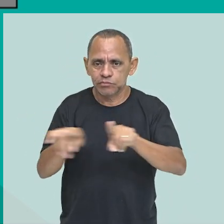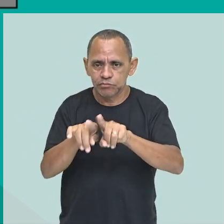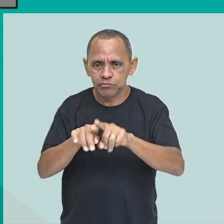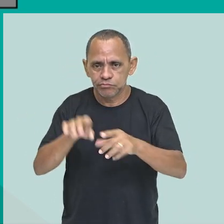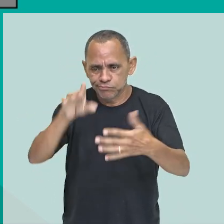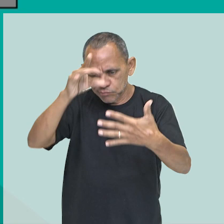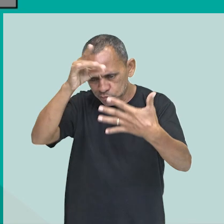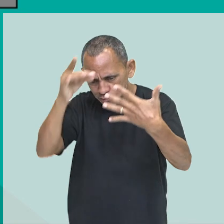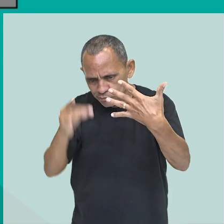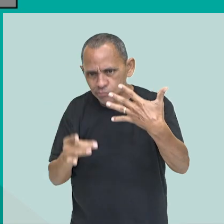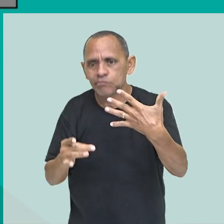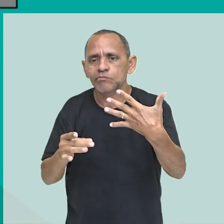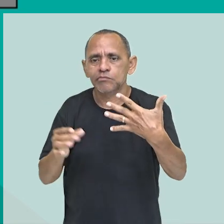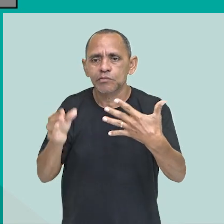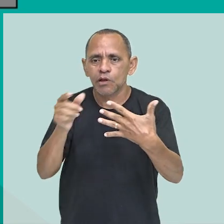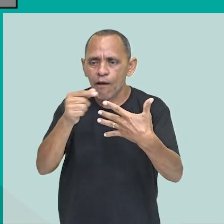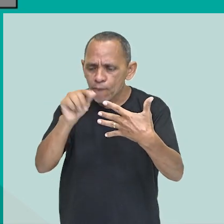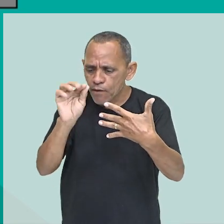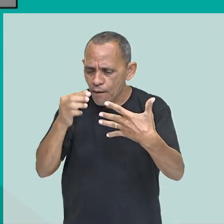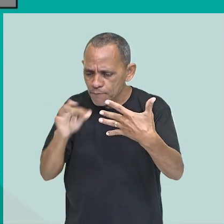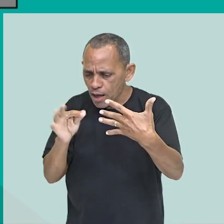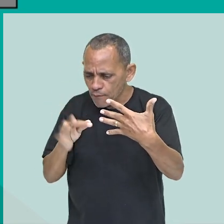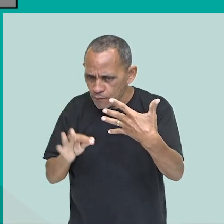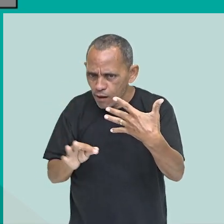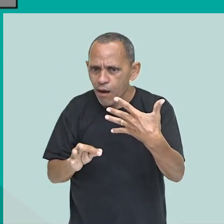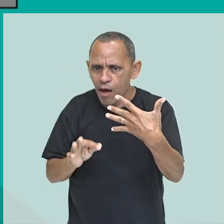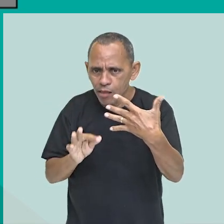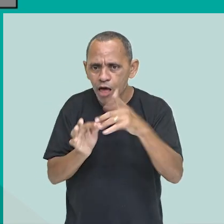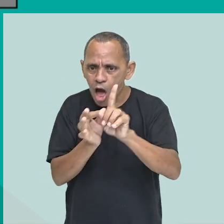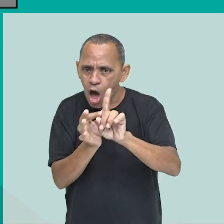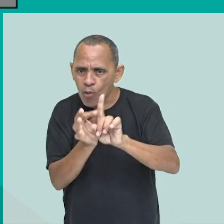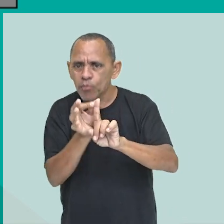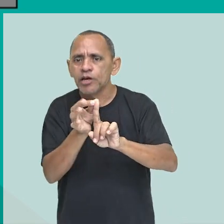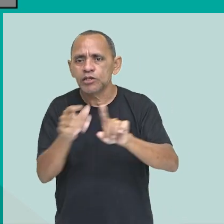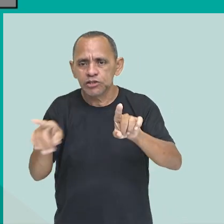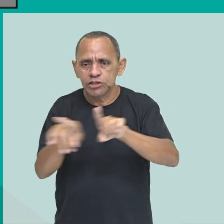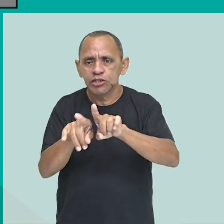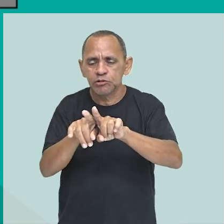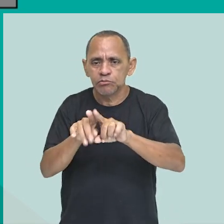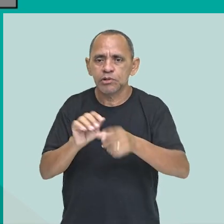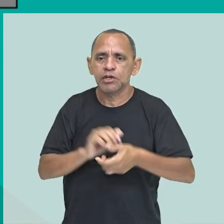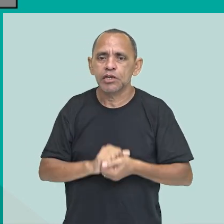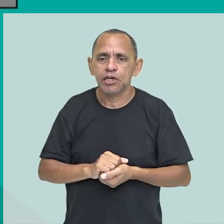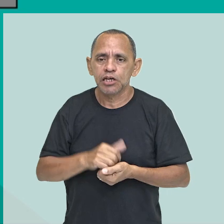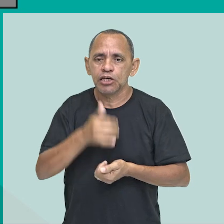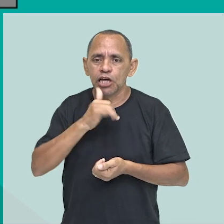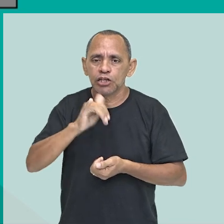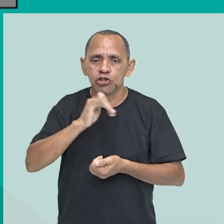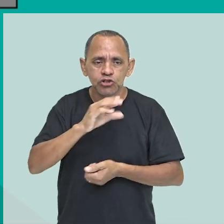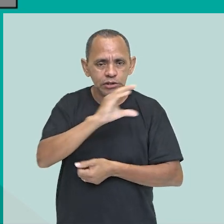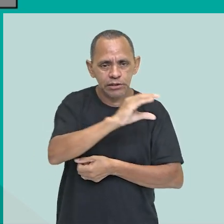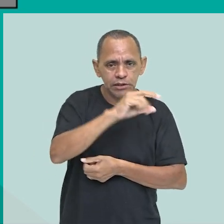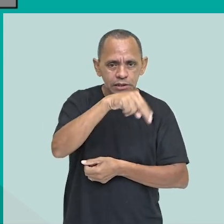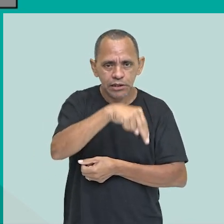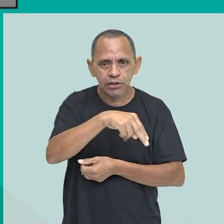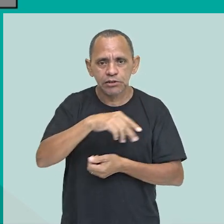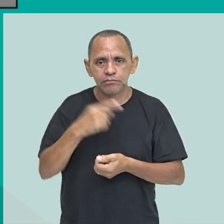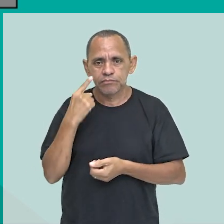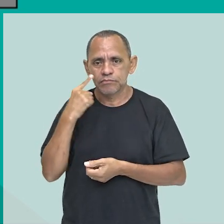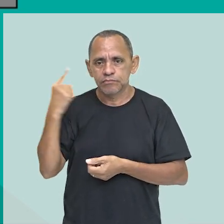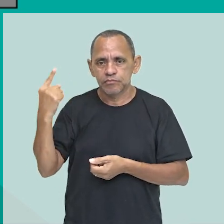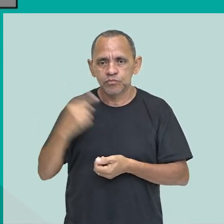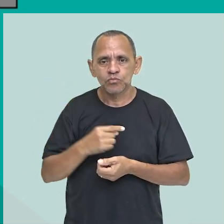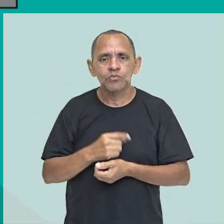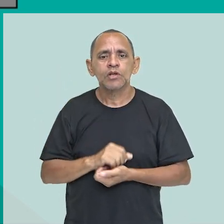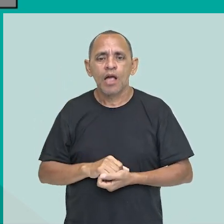um objeto aumentam da mesma forma que a sua energia cinética. Muito